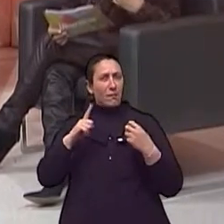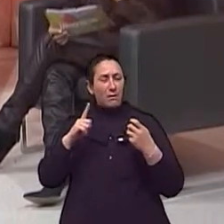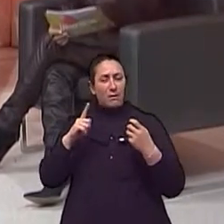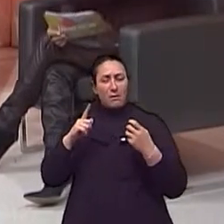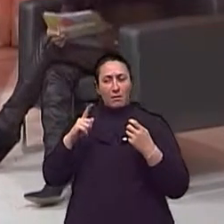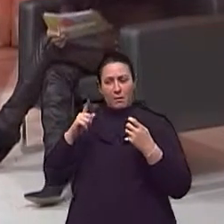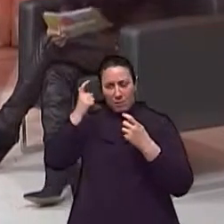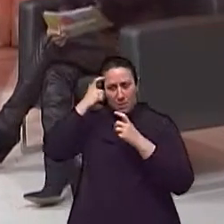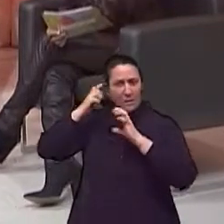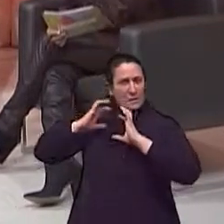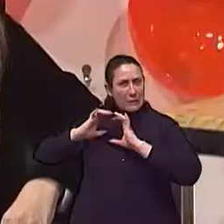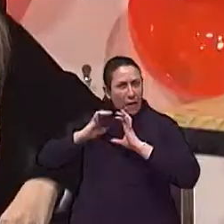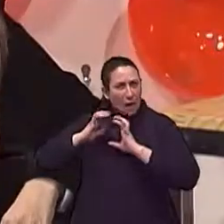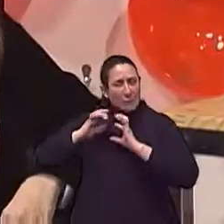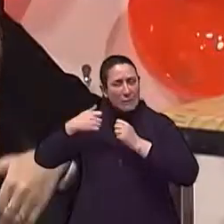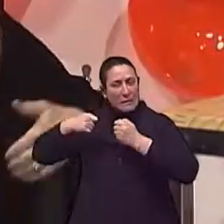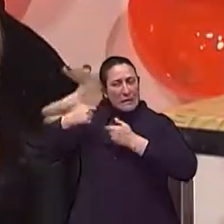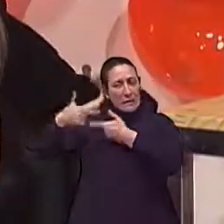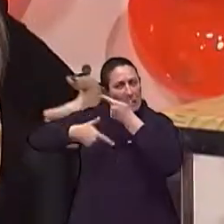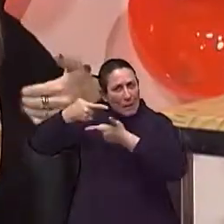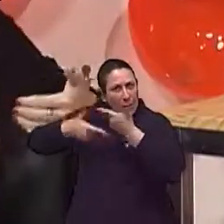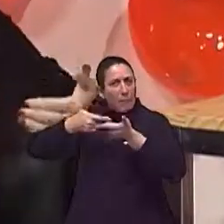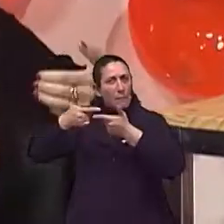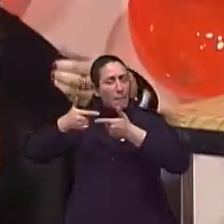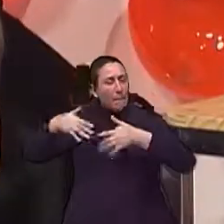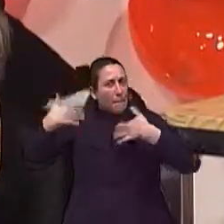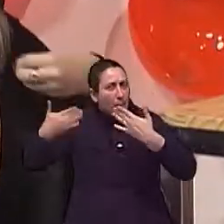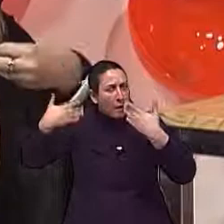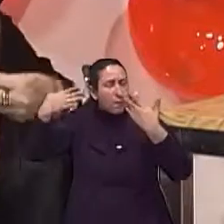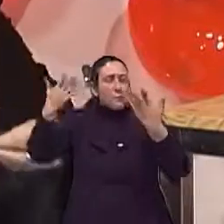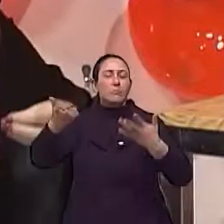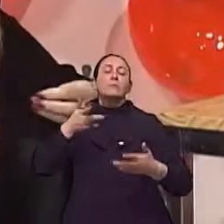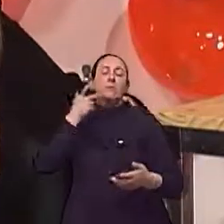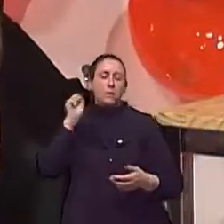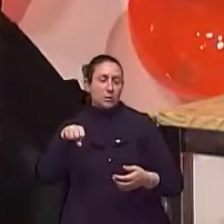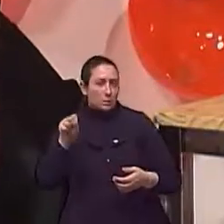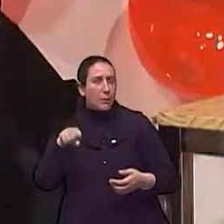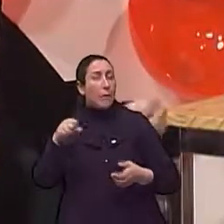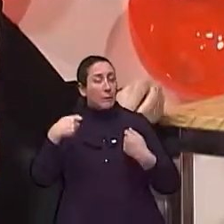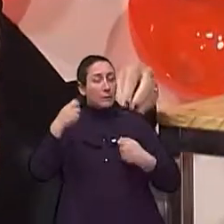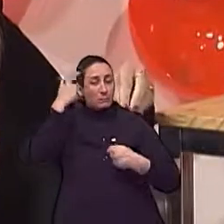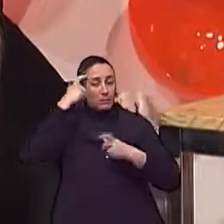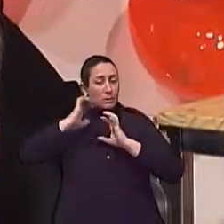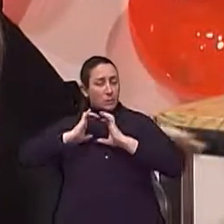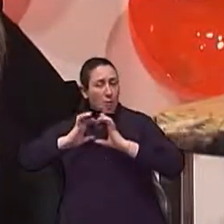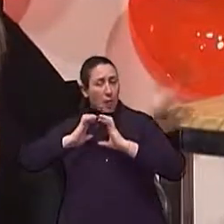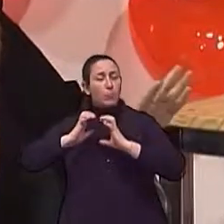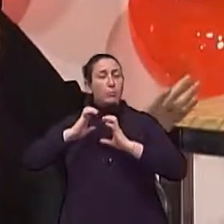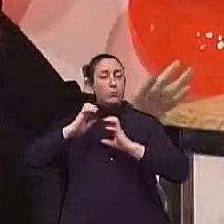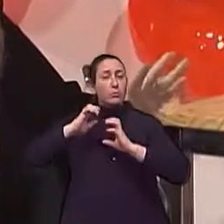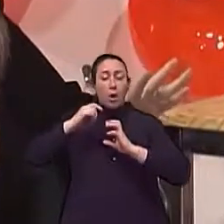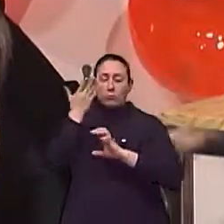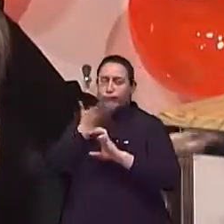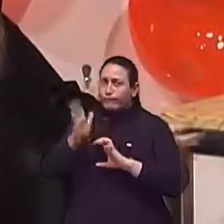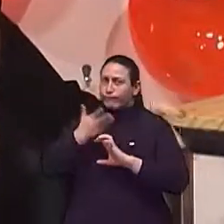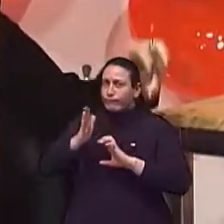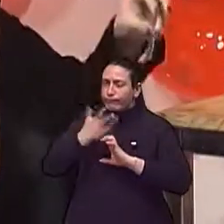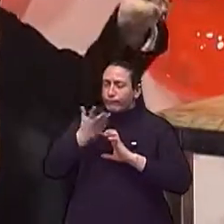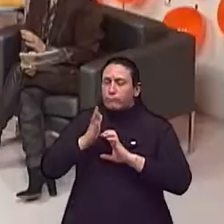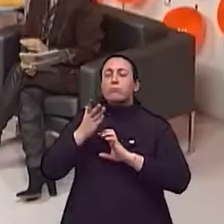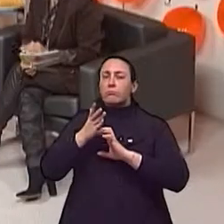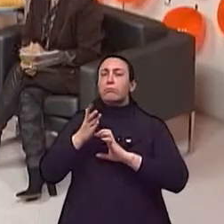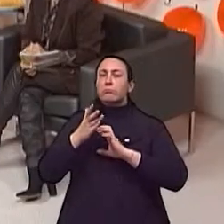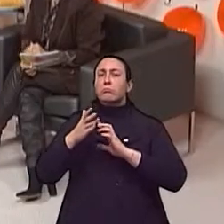cérebro trabalhe mais tempo sim quanto mais tempo eu exercitar melhor vai ser isso e esta out qual h h esta é outra